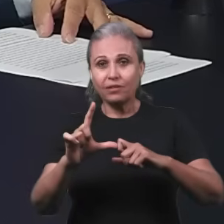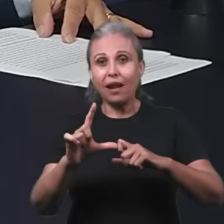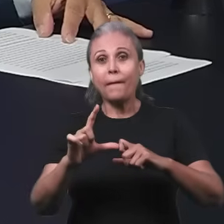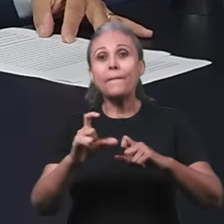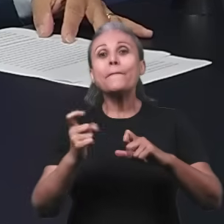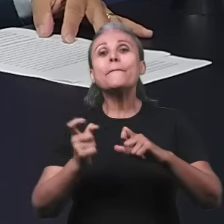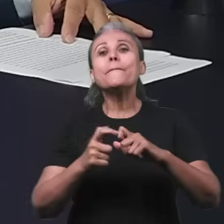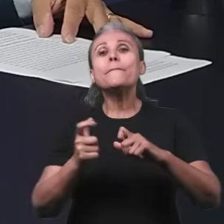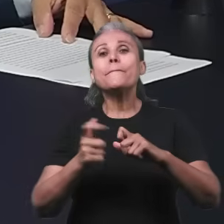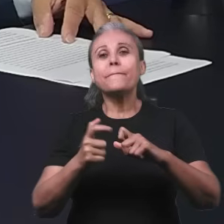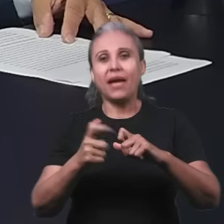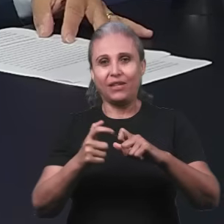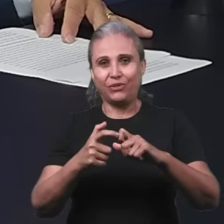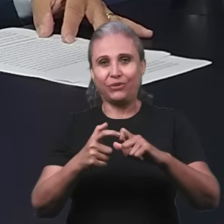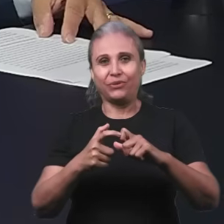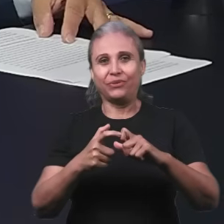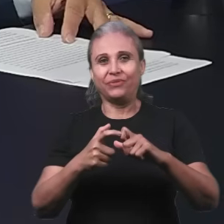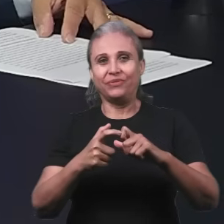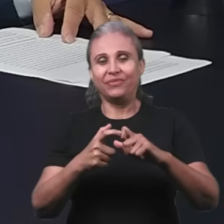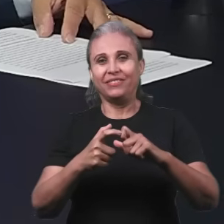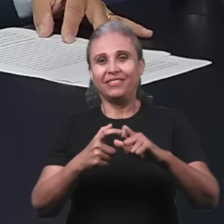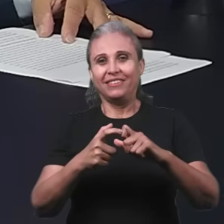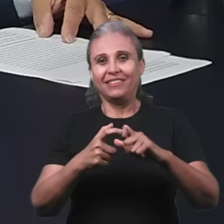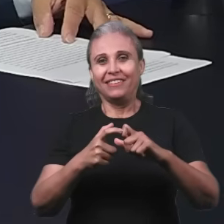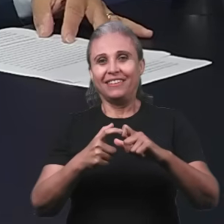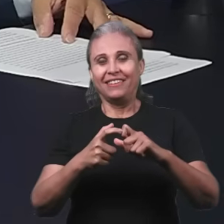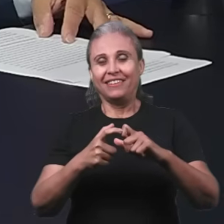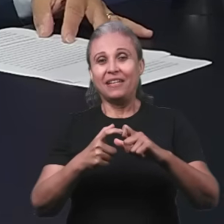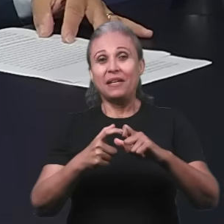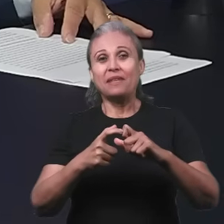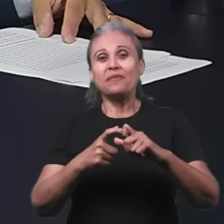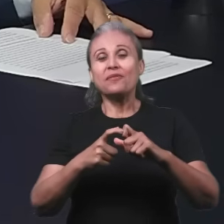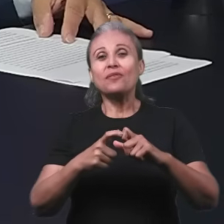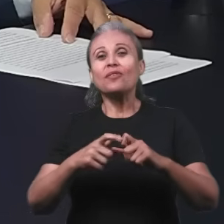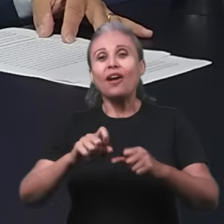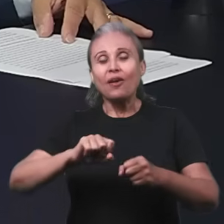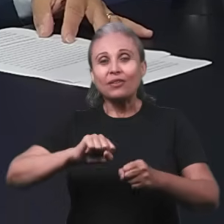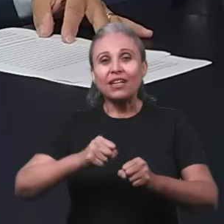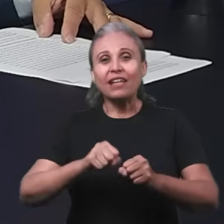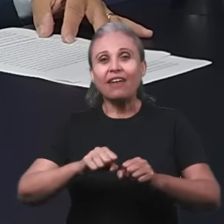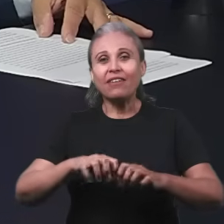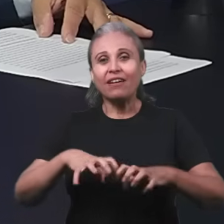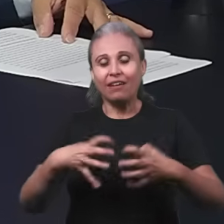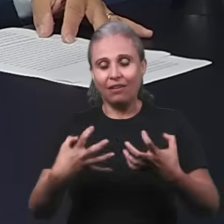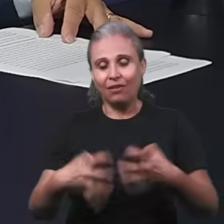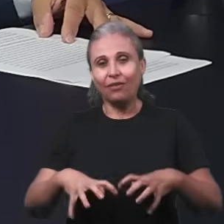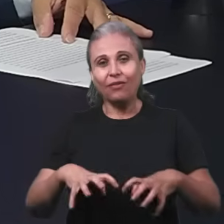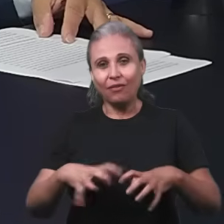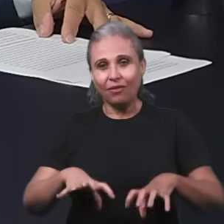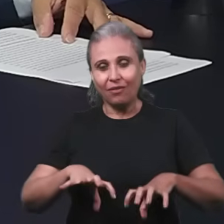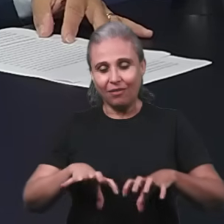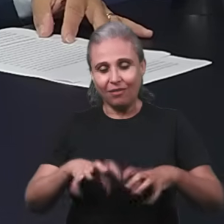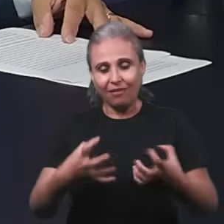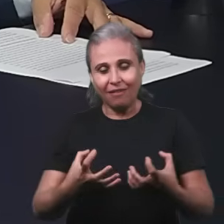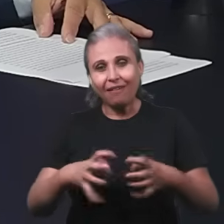o médico, e parece que era ortopedista, porque ele tratou do assunto do coxo.